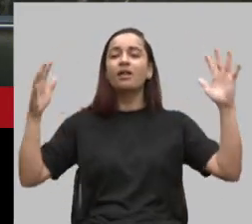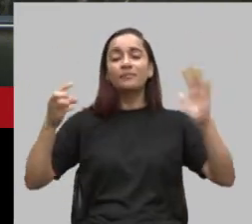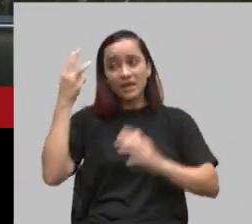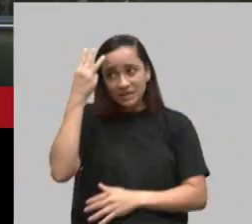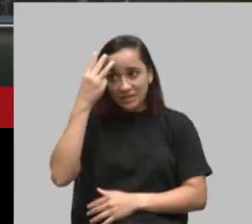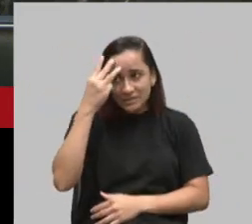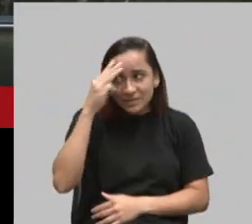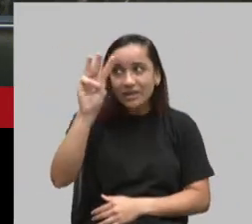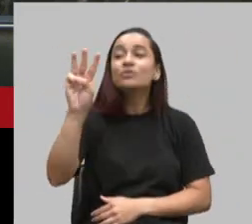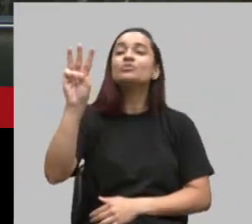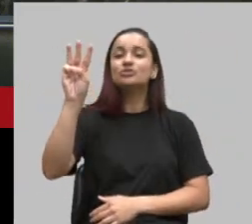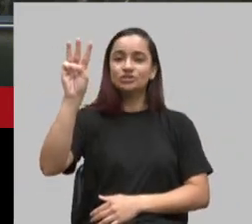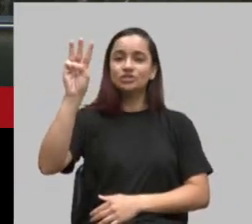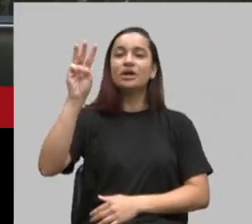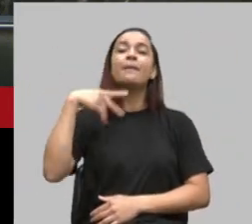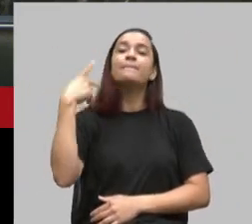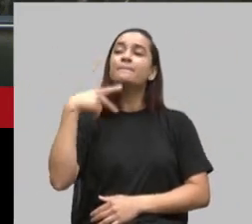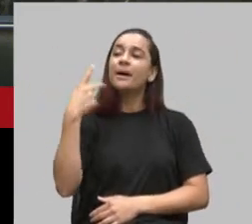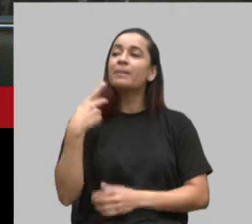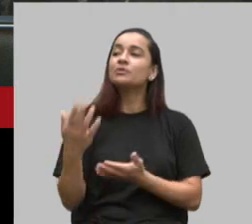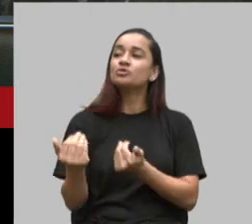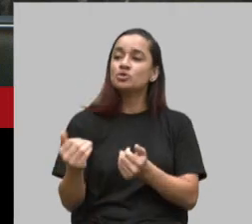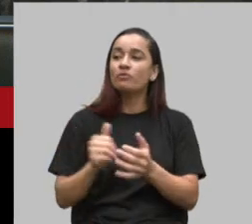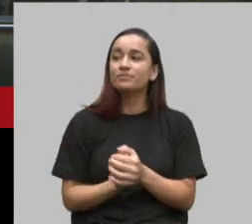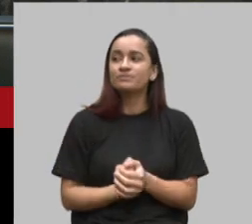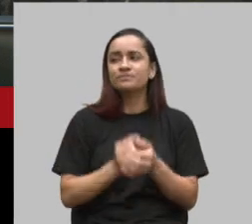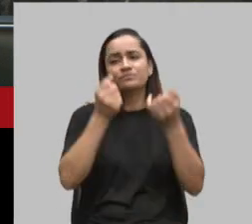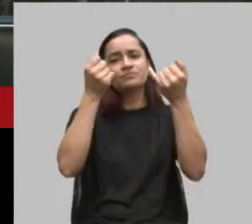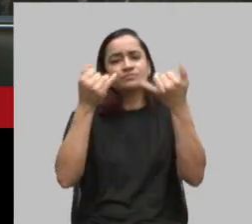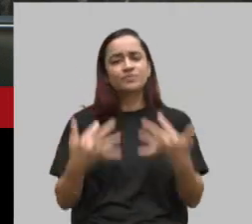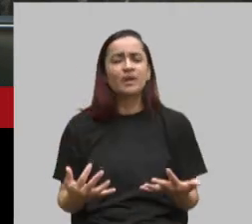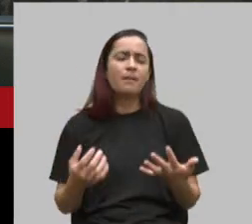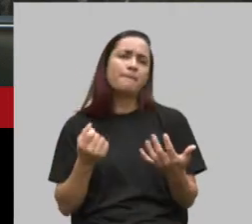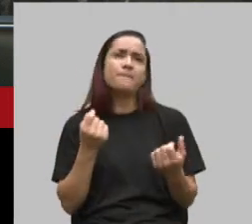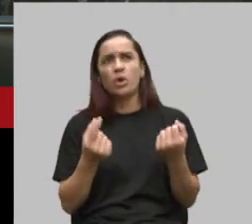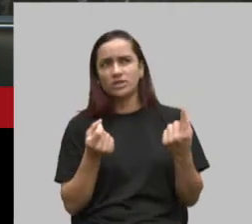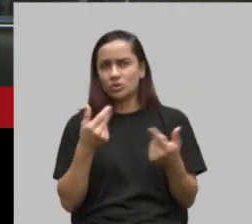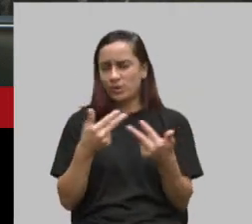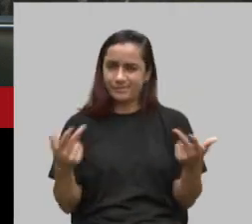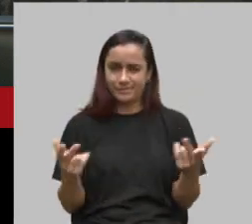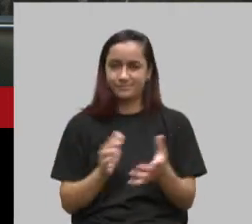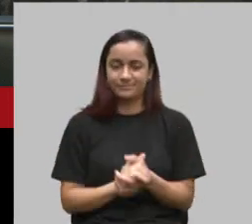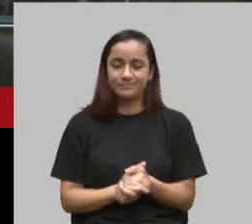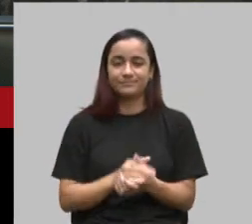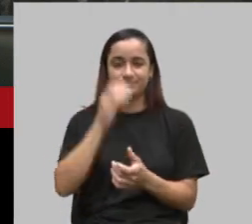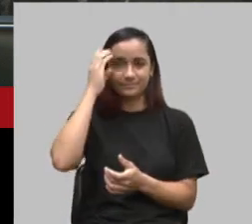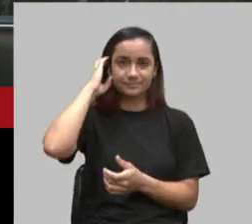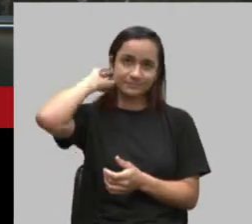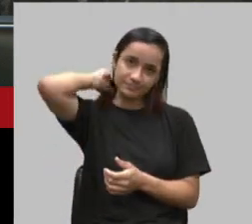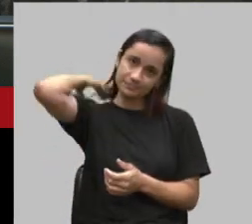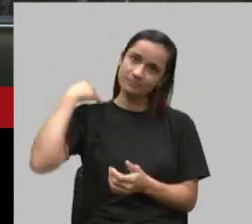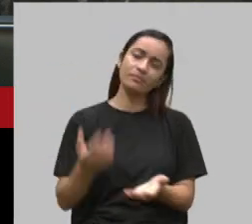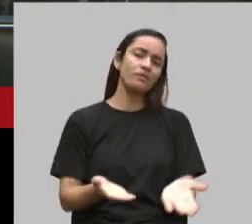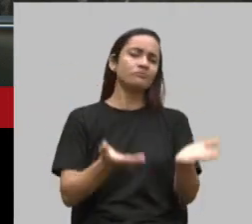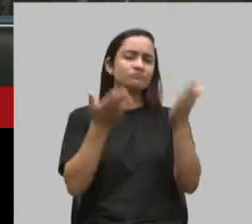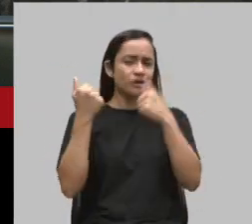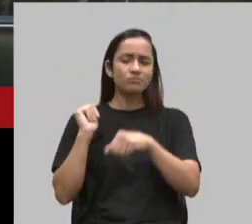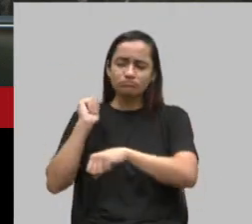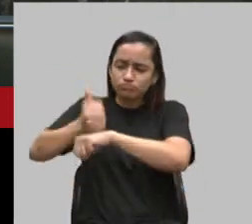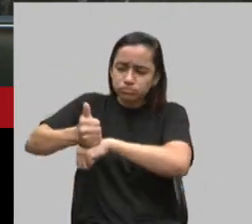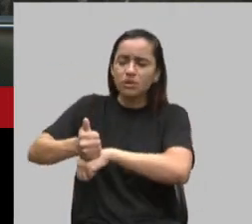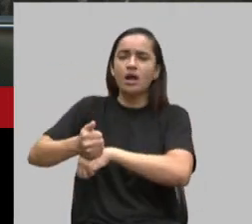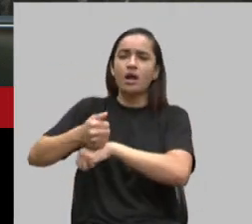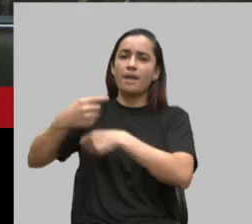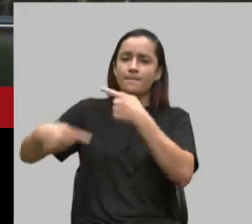dizer eu vou dizer poucas coisas ocupem a política com